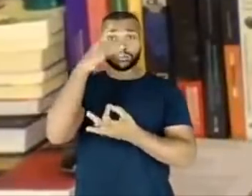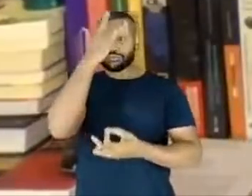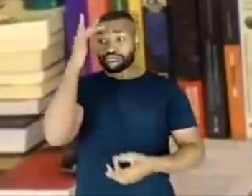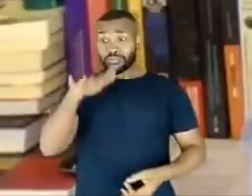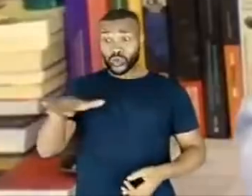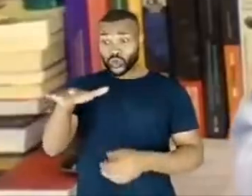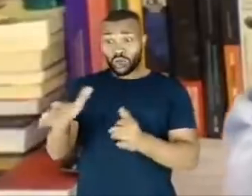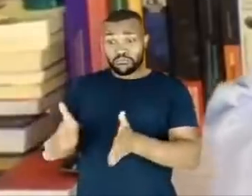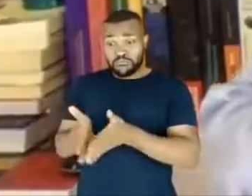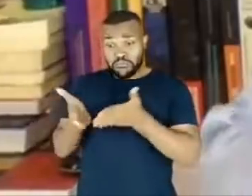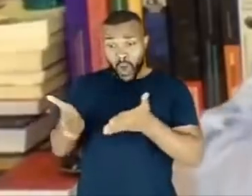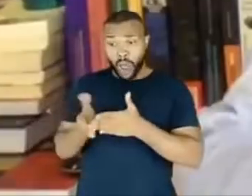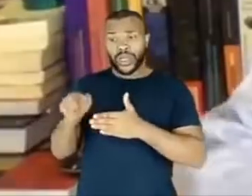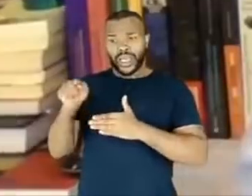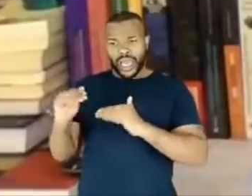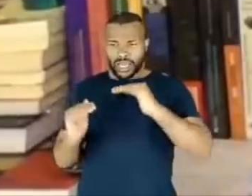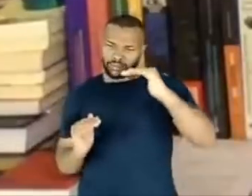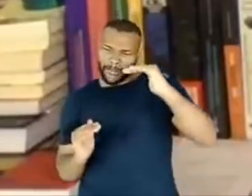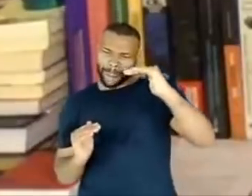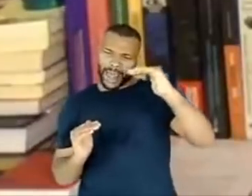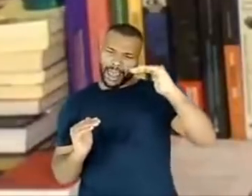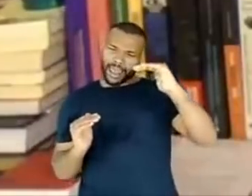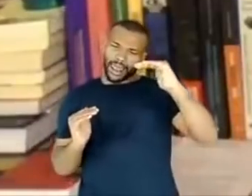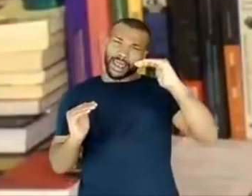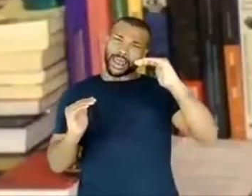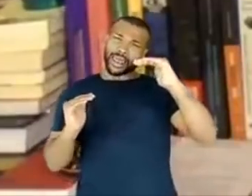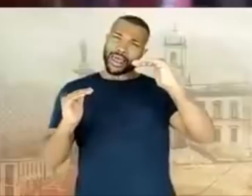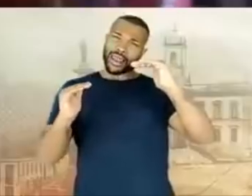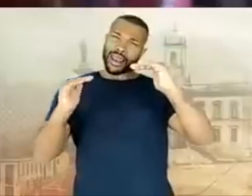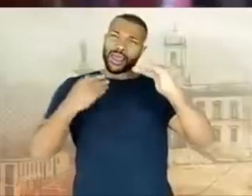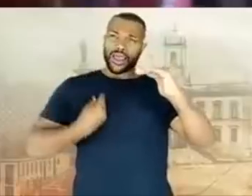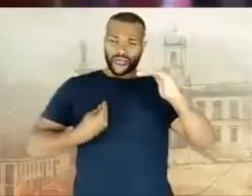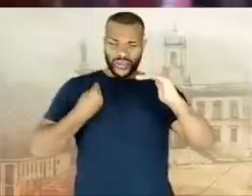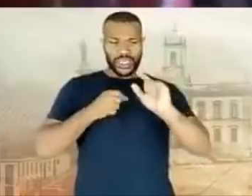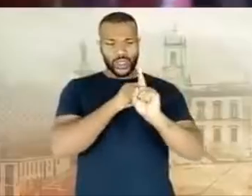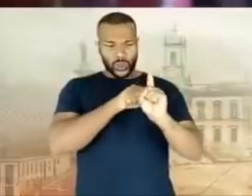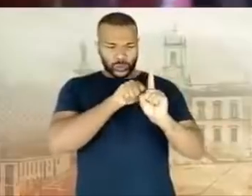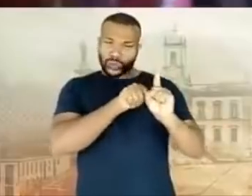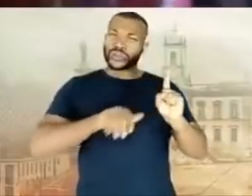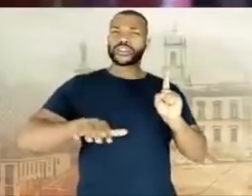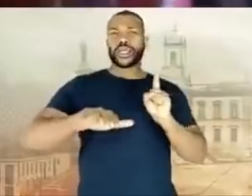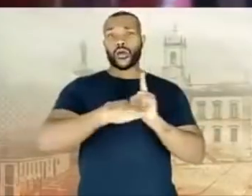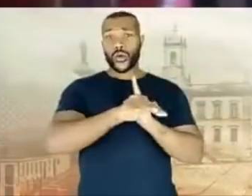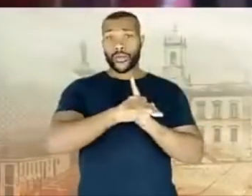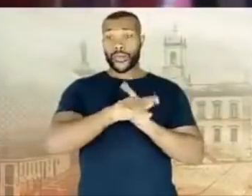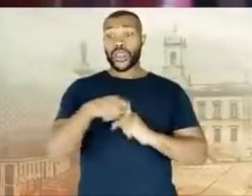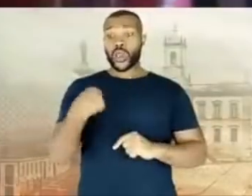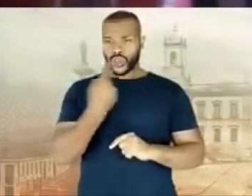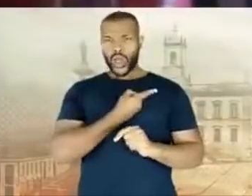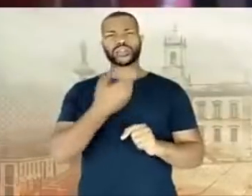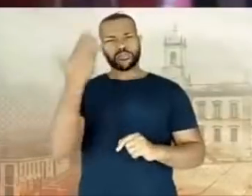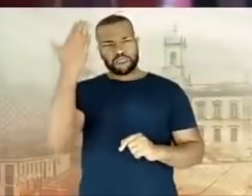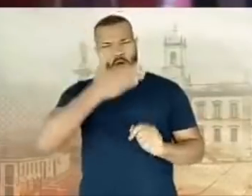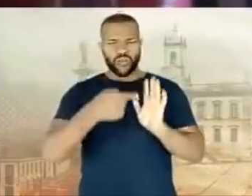iriam subir alguns degraus de ascensão na vida social. E isso nós provamos que é possível.